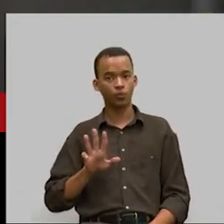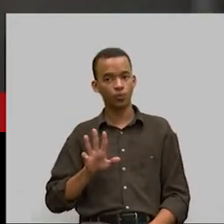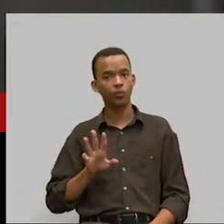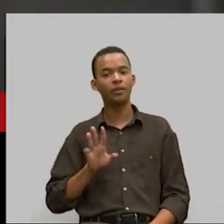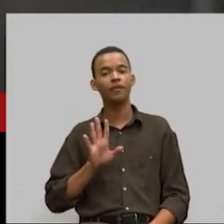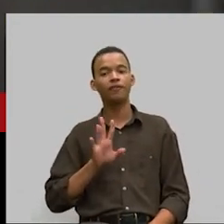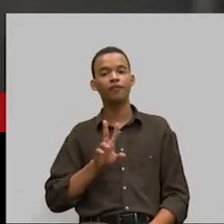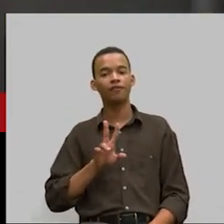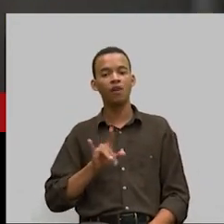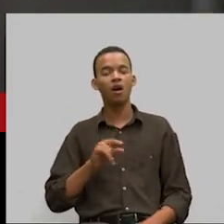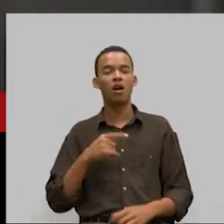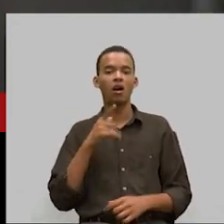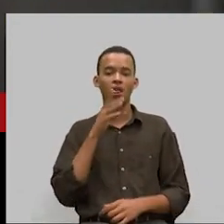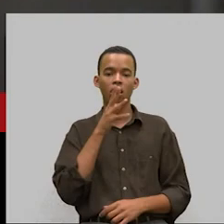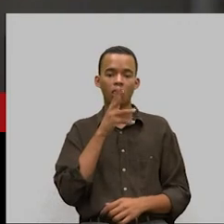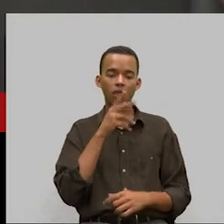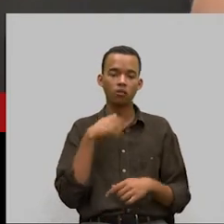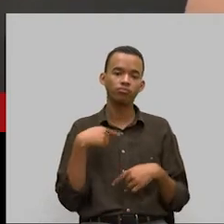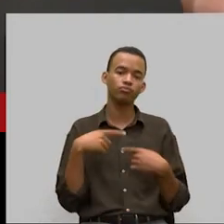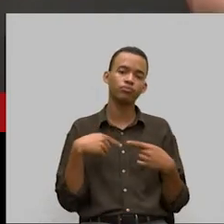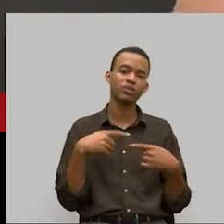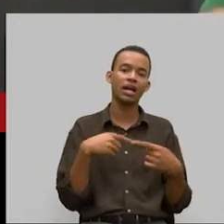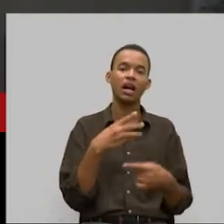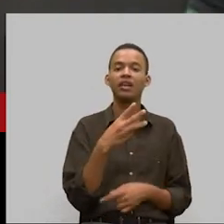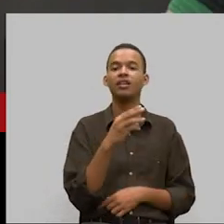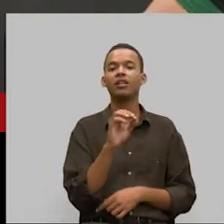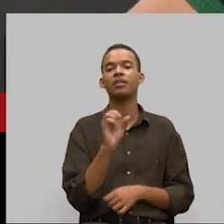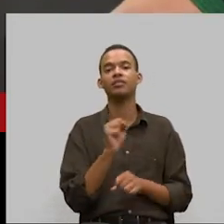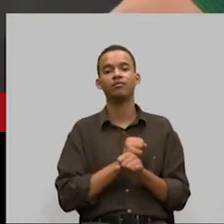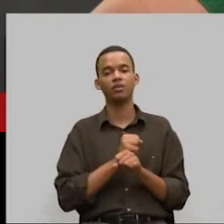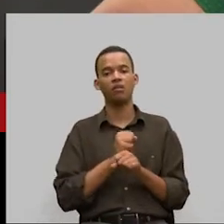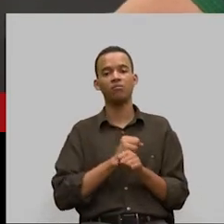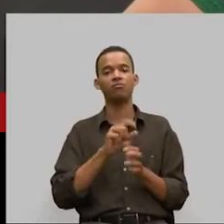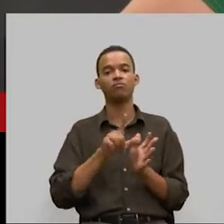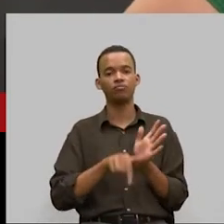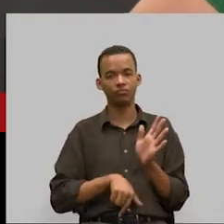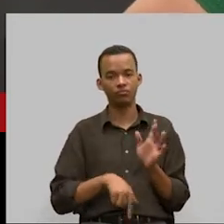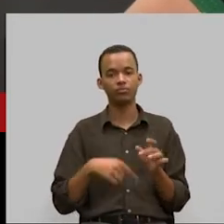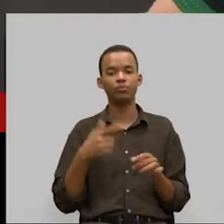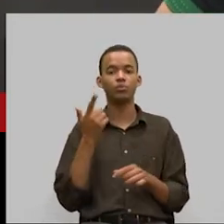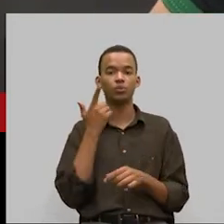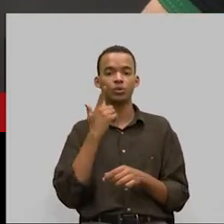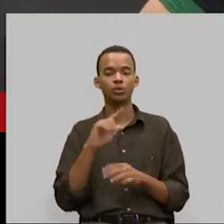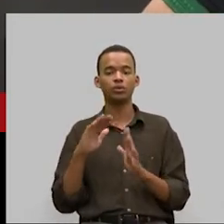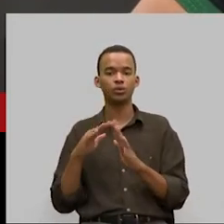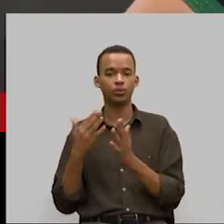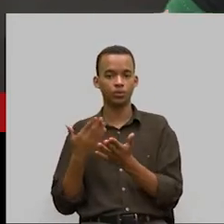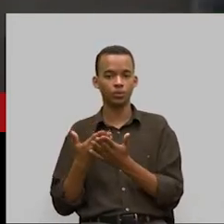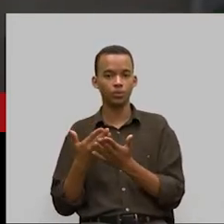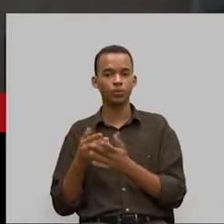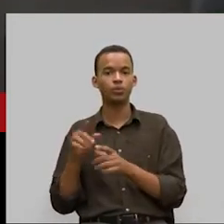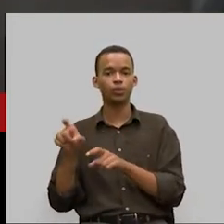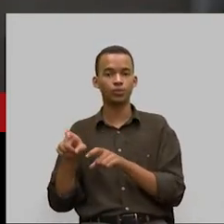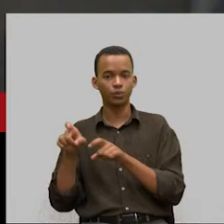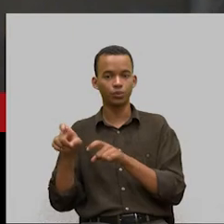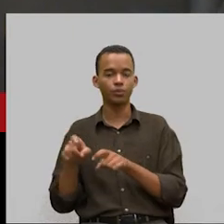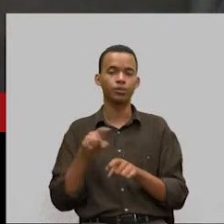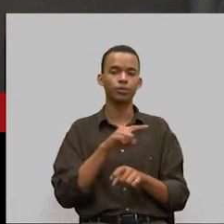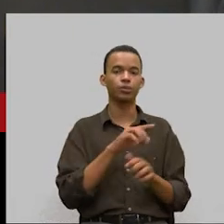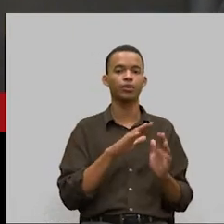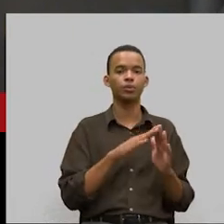anos para igualar os índices de elevação de escolaridade e de materialidade da escola do campo com a